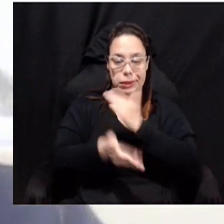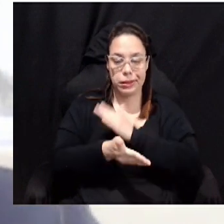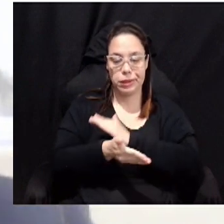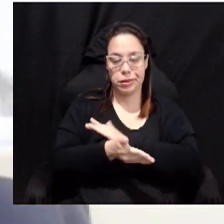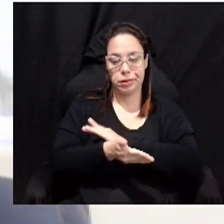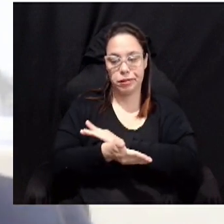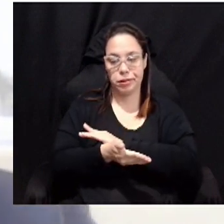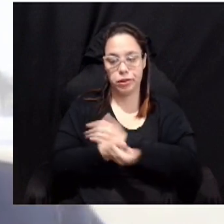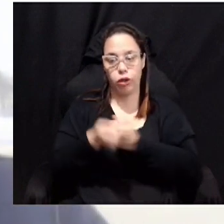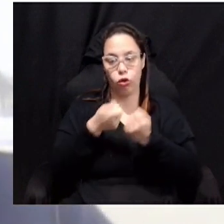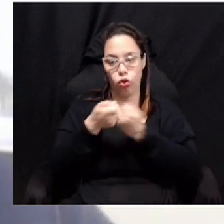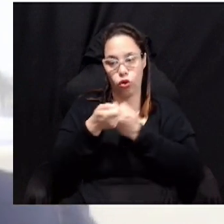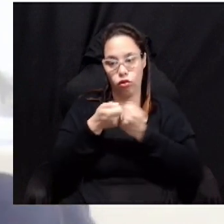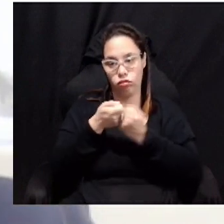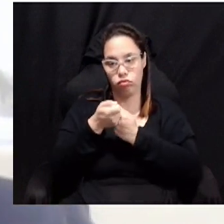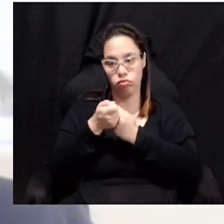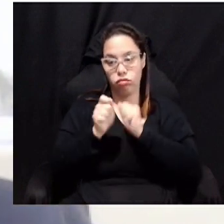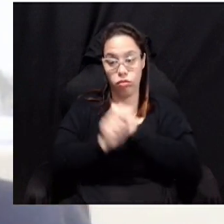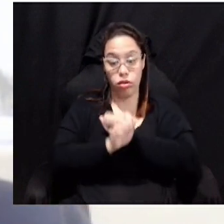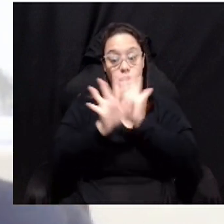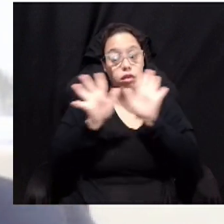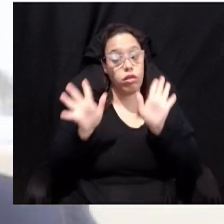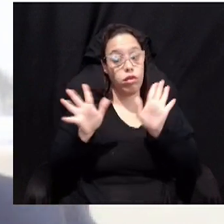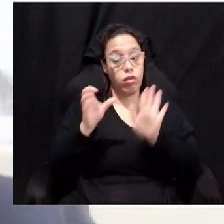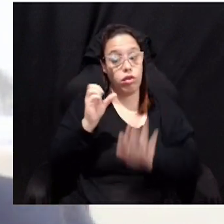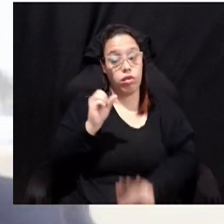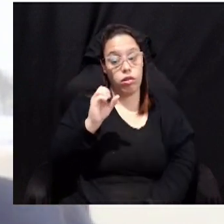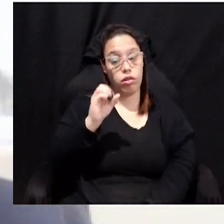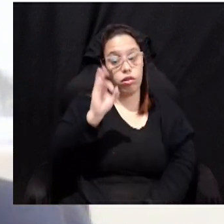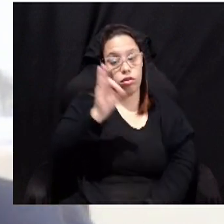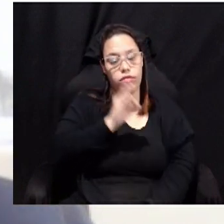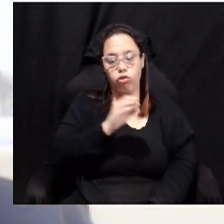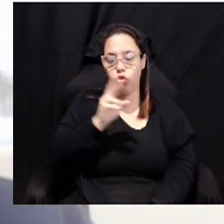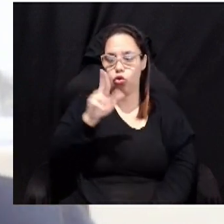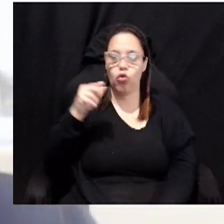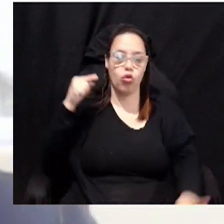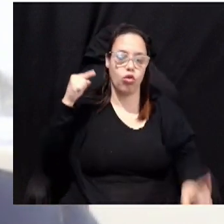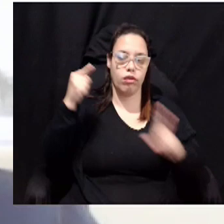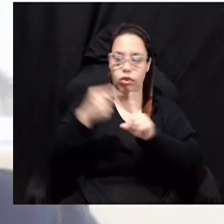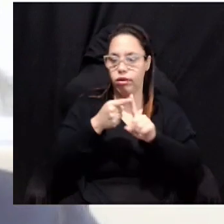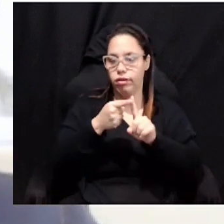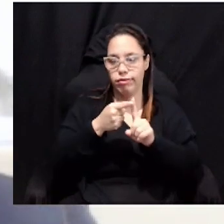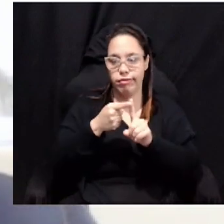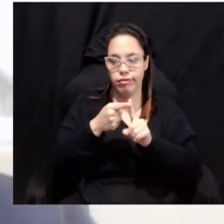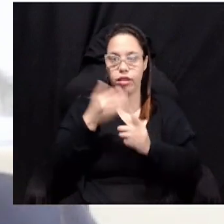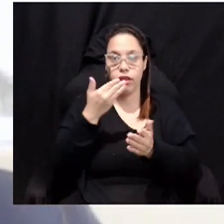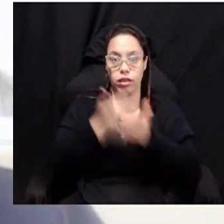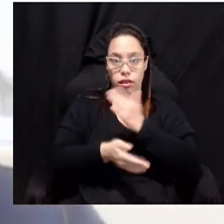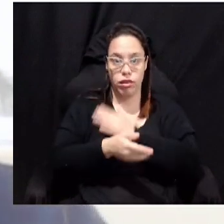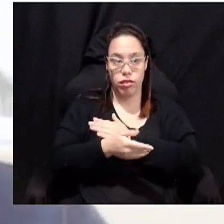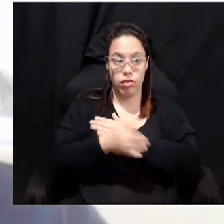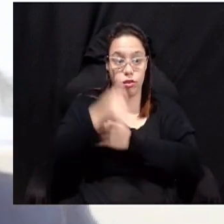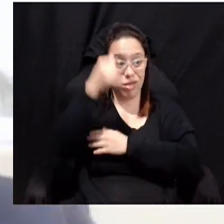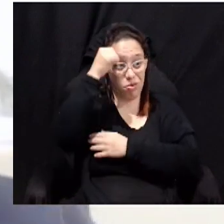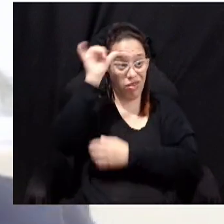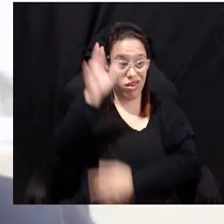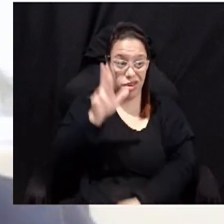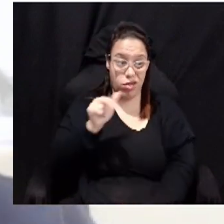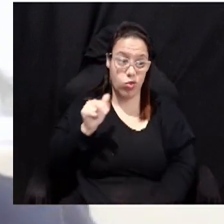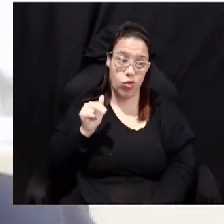importante deixar claro que 0% é inalcançável. As perdas, existem perdas inevitáveis, elas vão